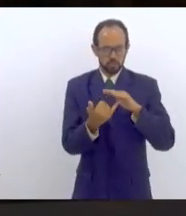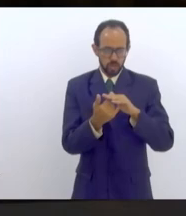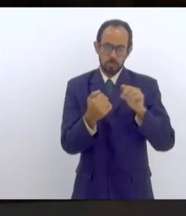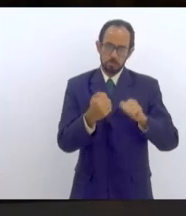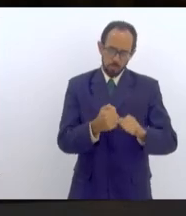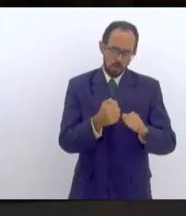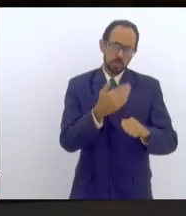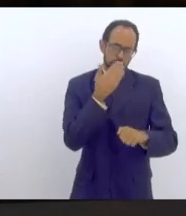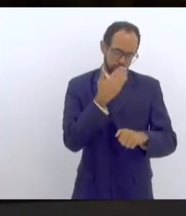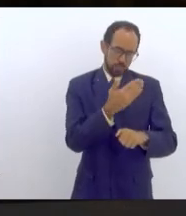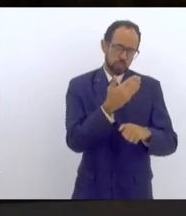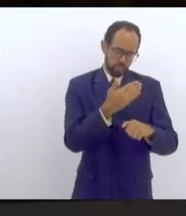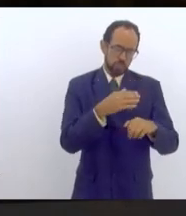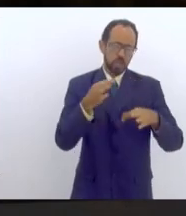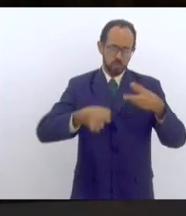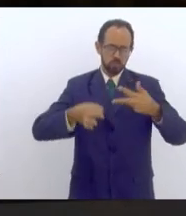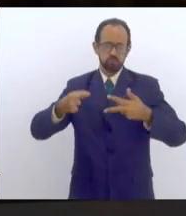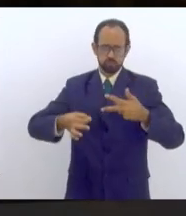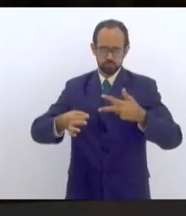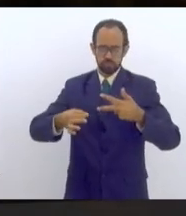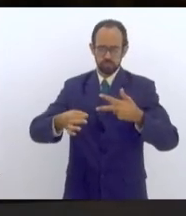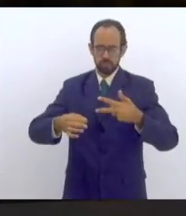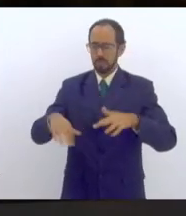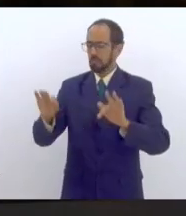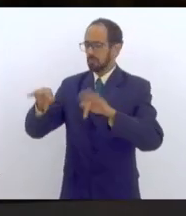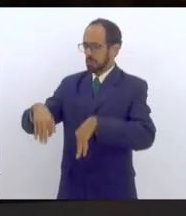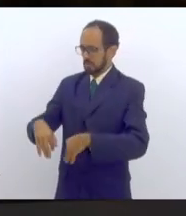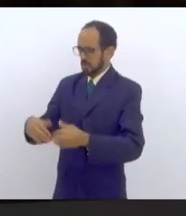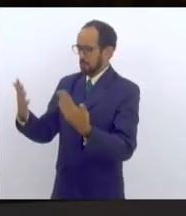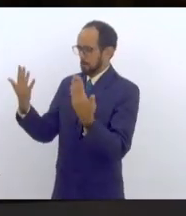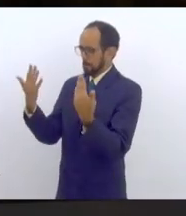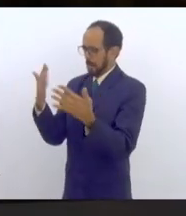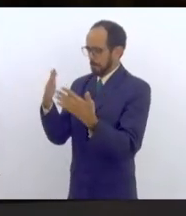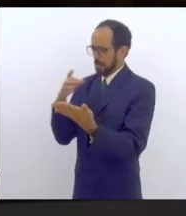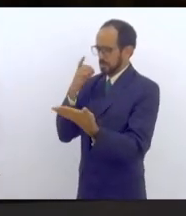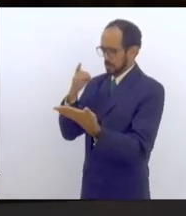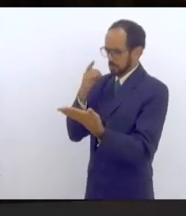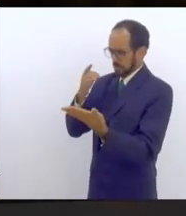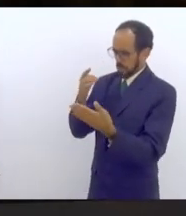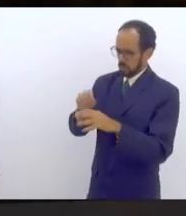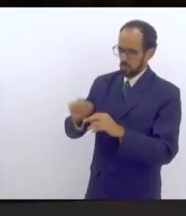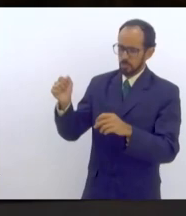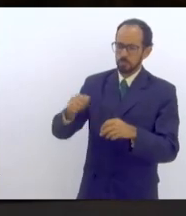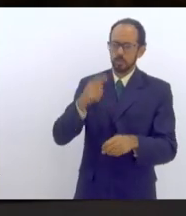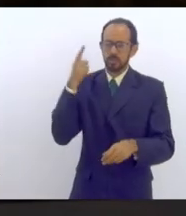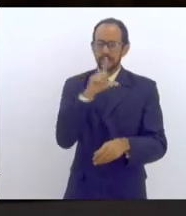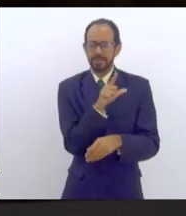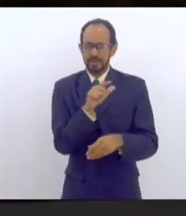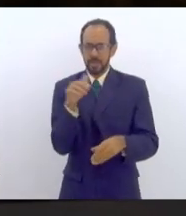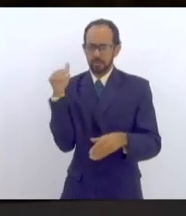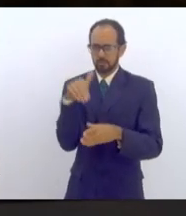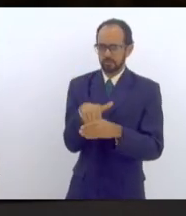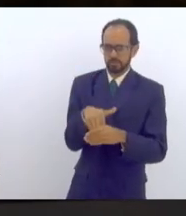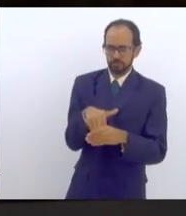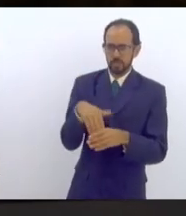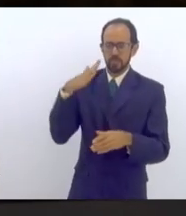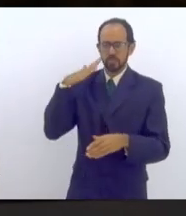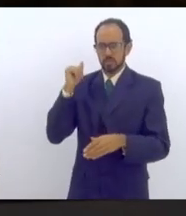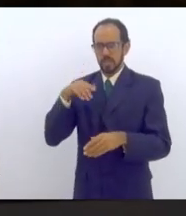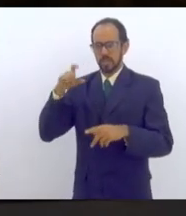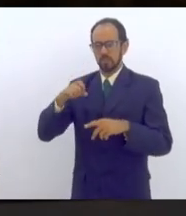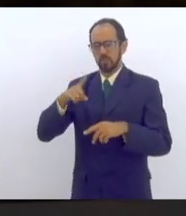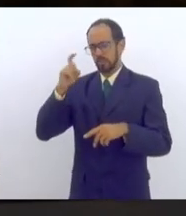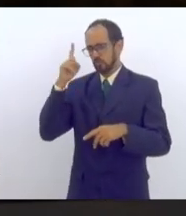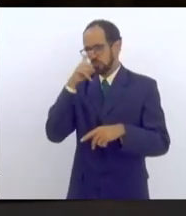E, para finalizar, deputado, meus parabéns. Foi uma eleição concorrida, eu sei disso. Seus